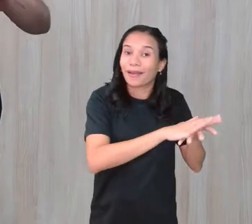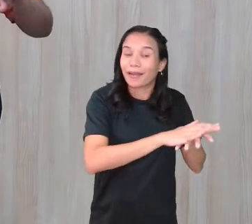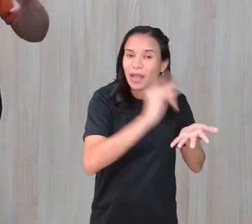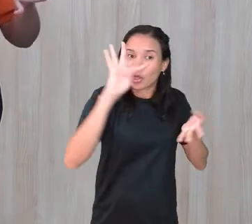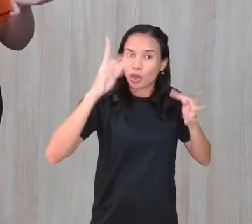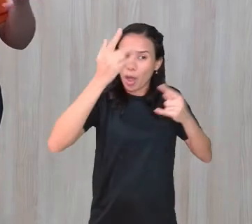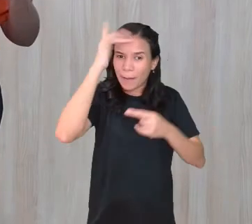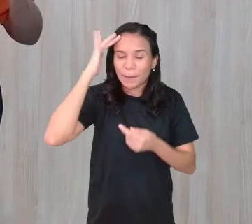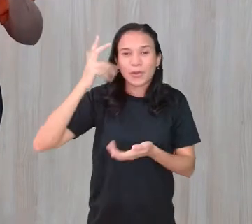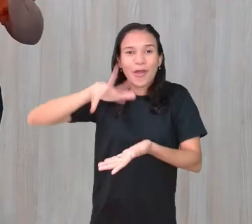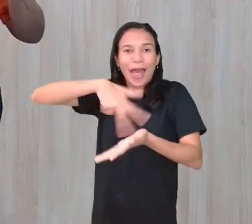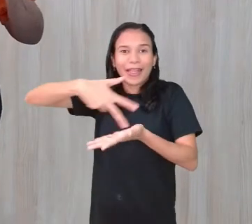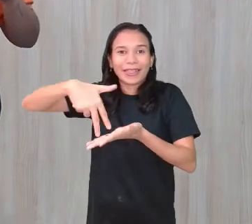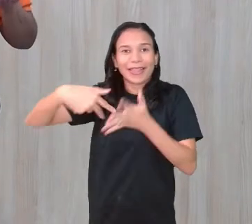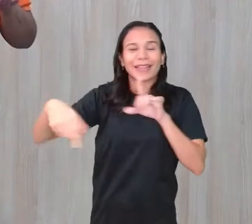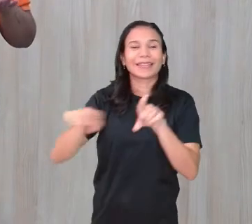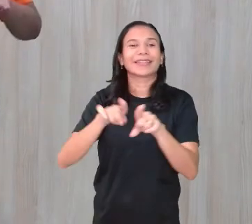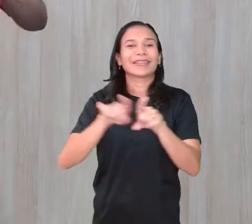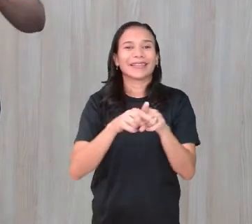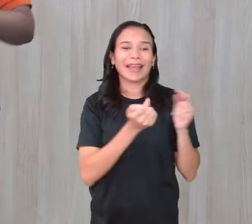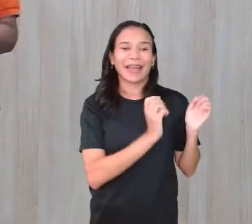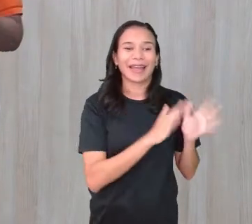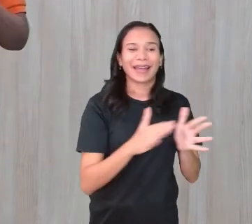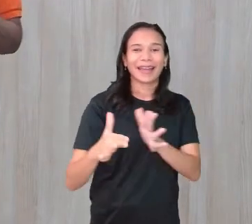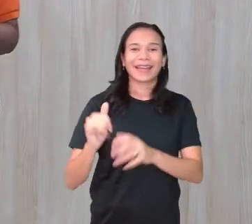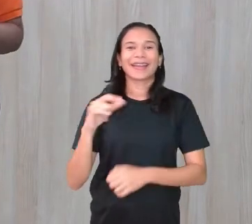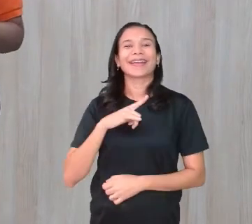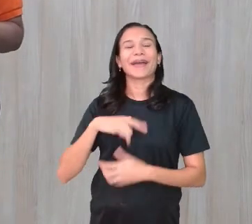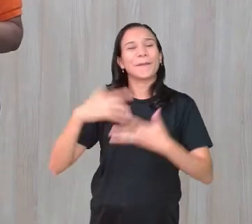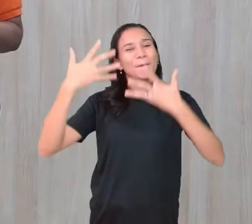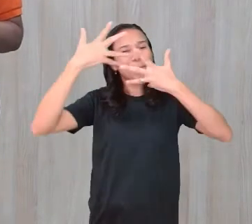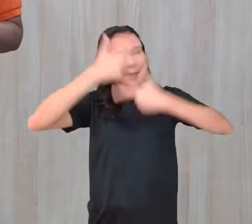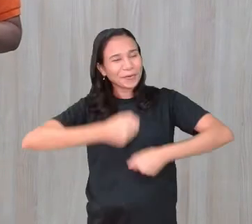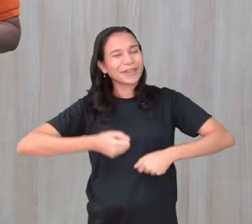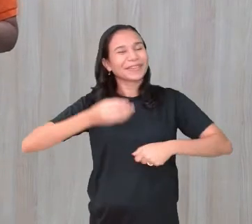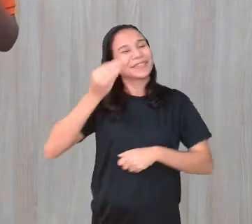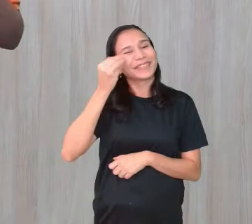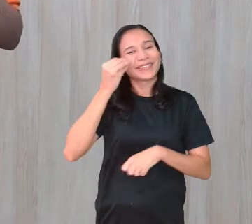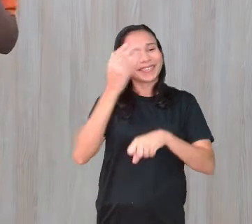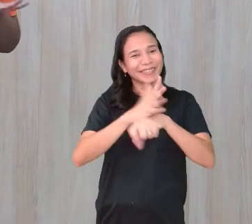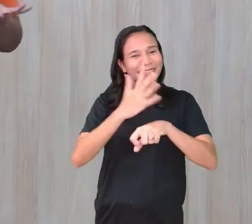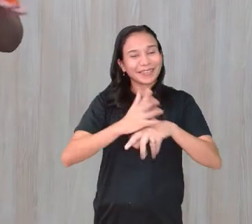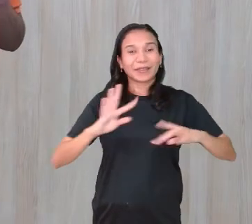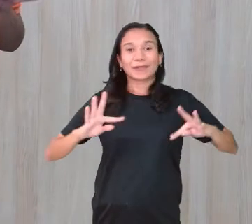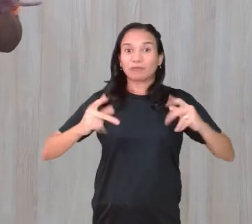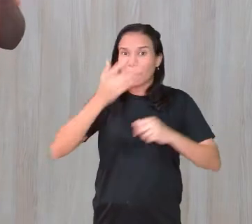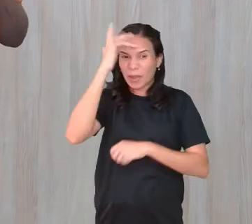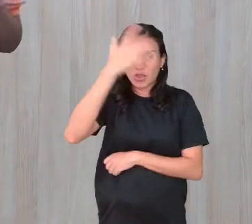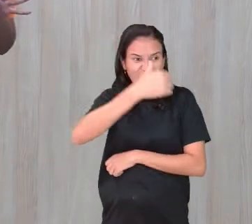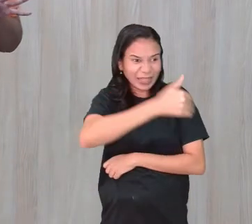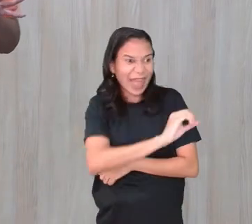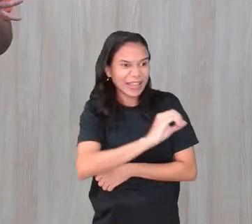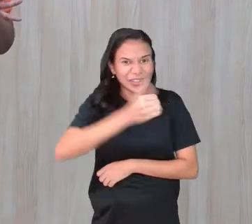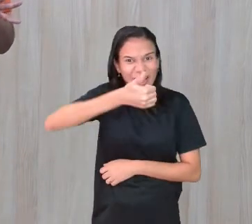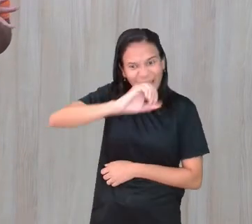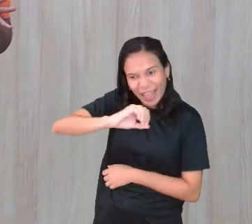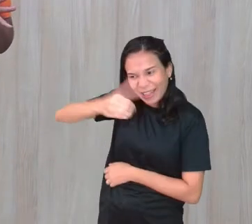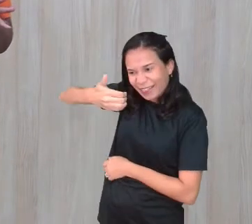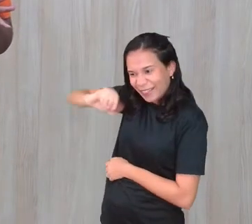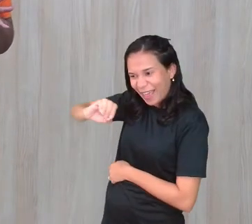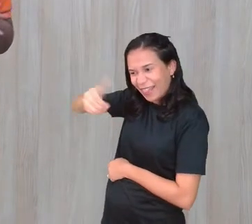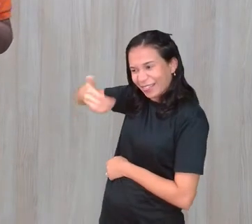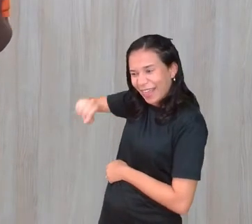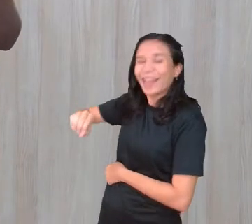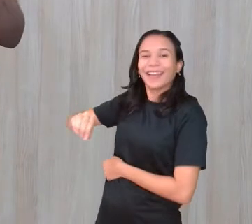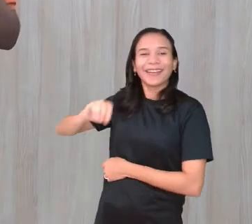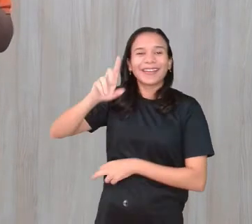mundo coreografado, bem bonitinho, ensaiado para fazer todo mundo tirar 10. Todo mundo quer tirar 10 na escola de